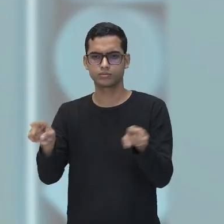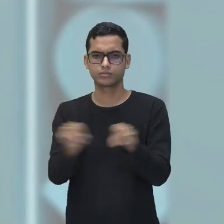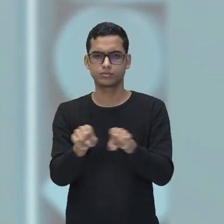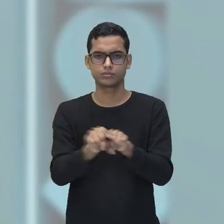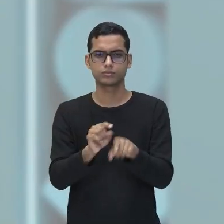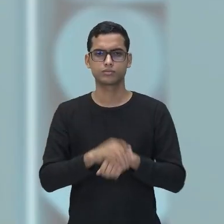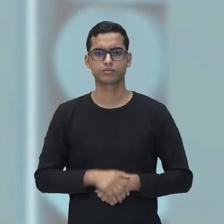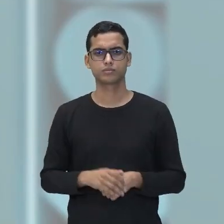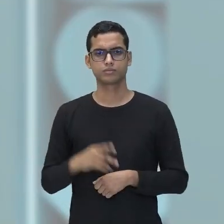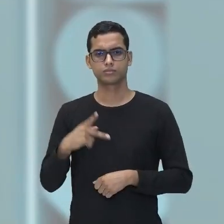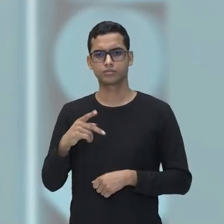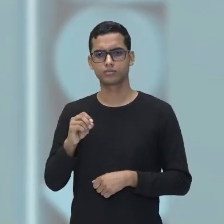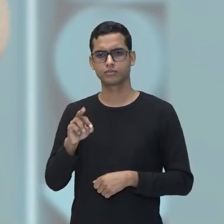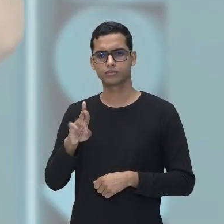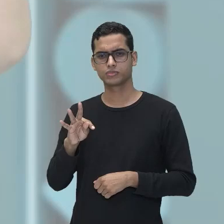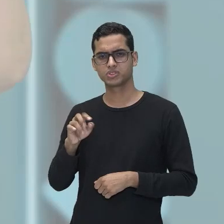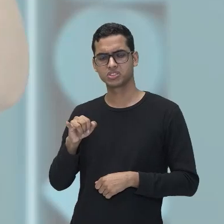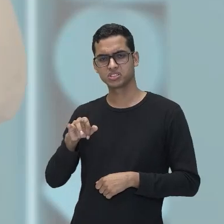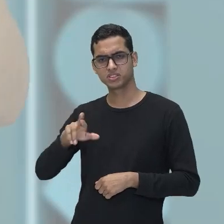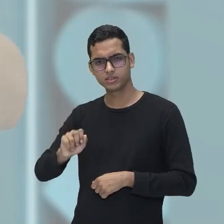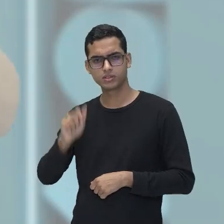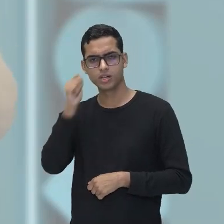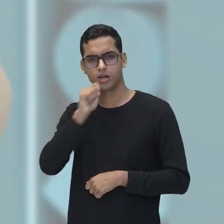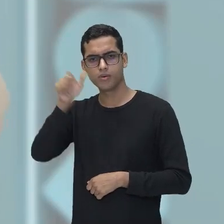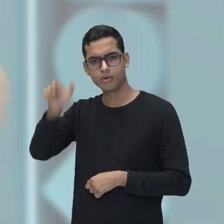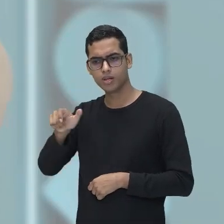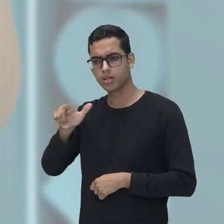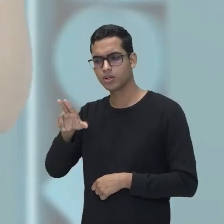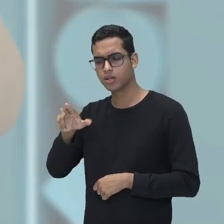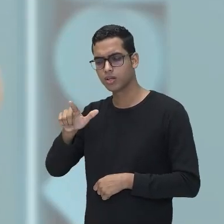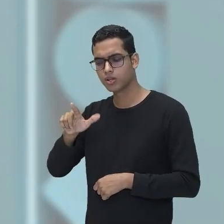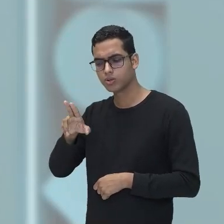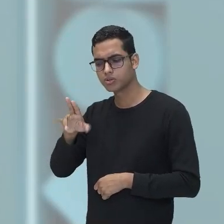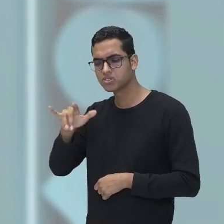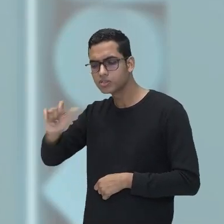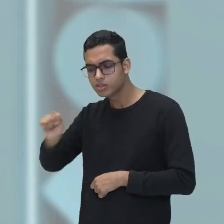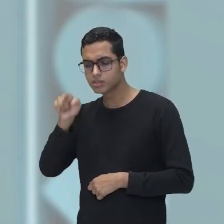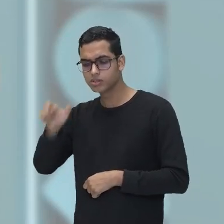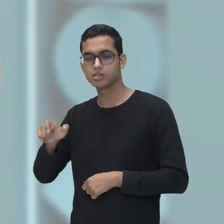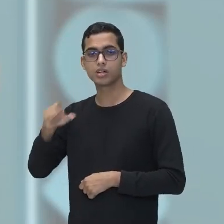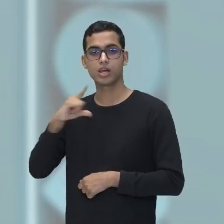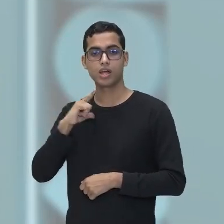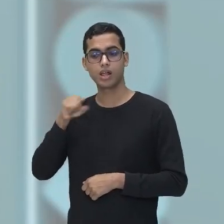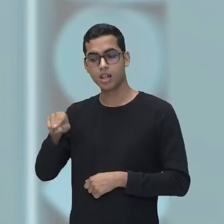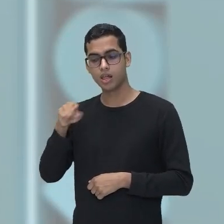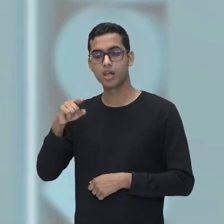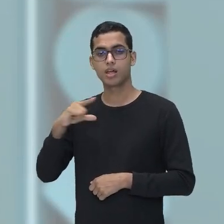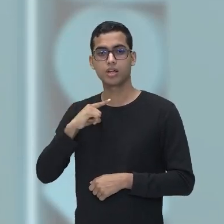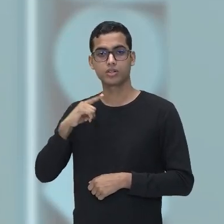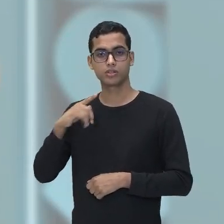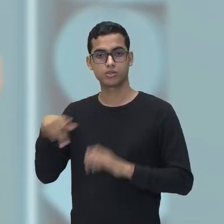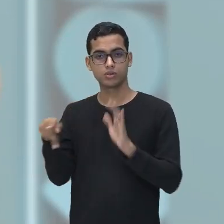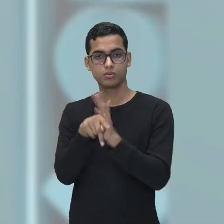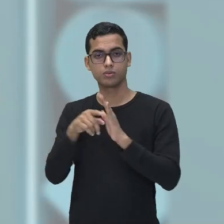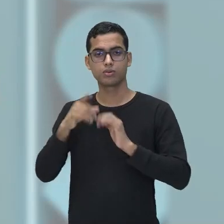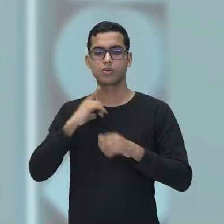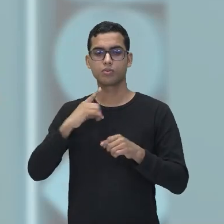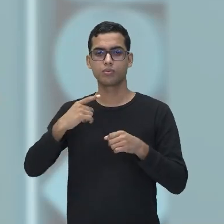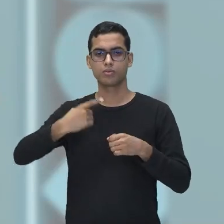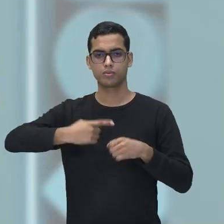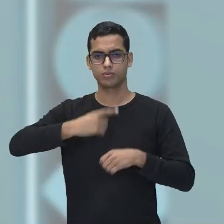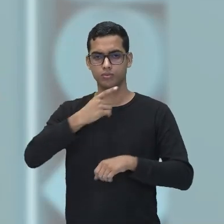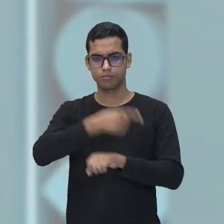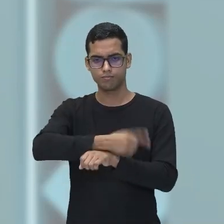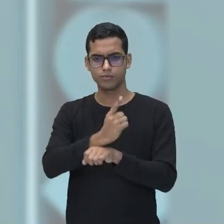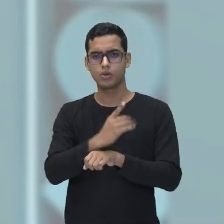A porteira é a Lúcia, ela é porteira de um condomínio, né? Então, e ao longo do conto, que não é muito extenso,